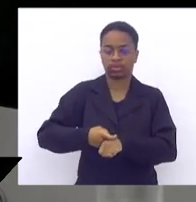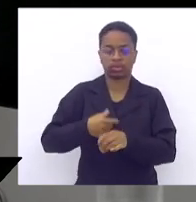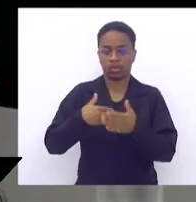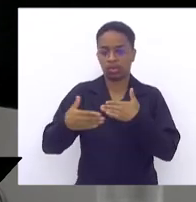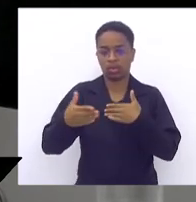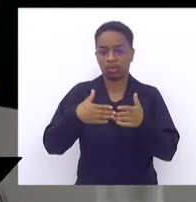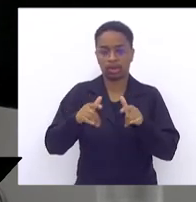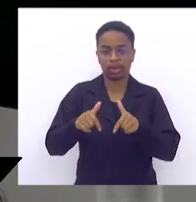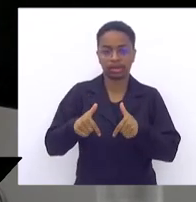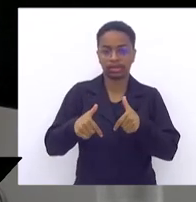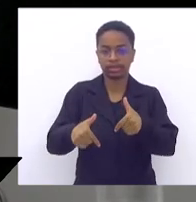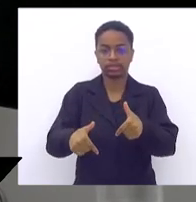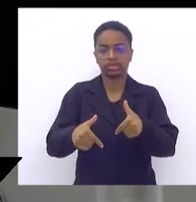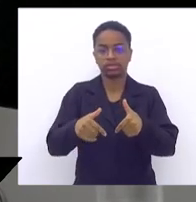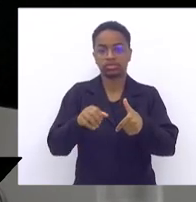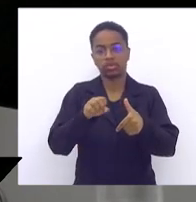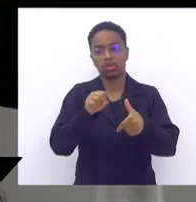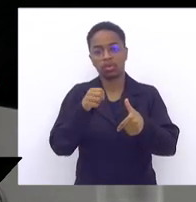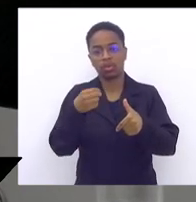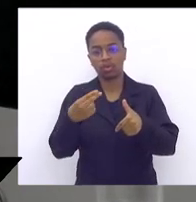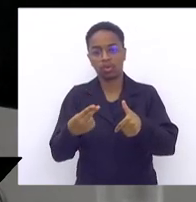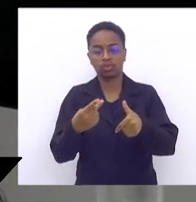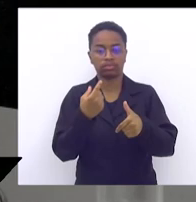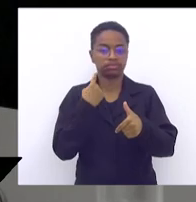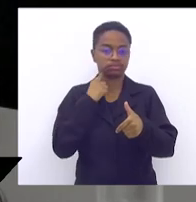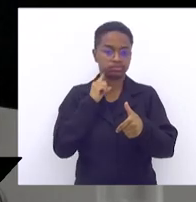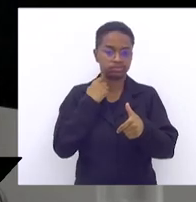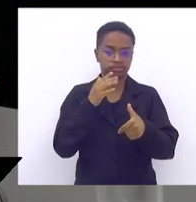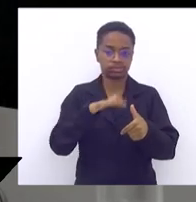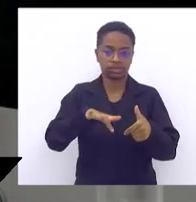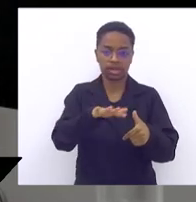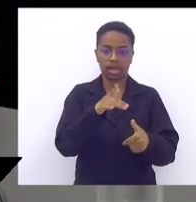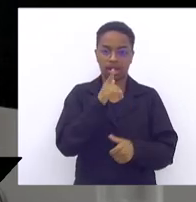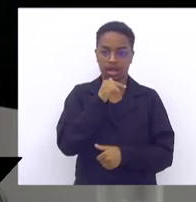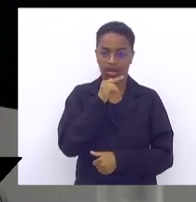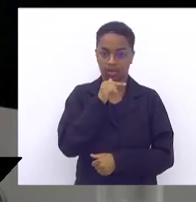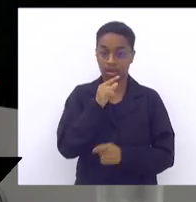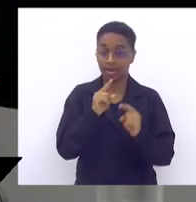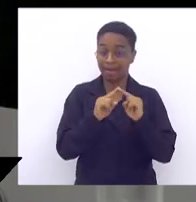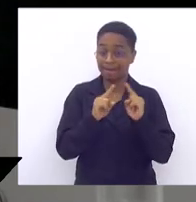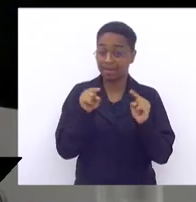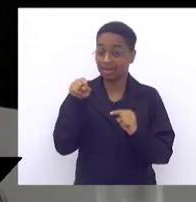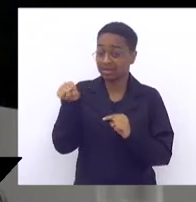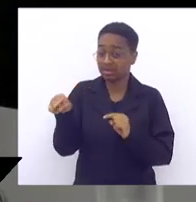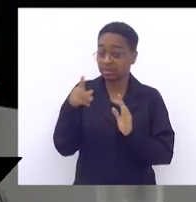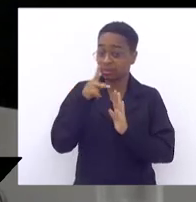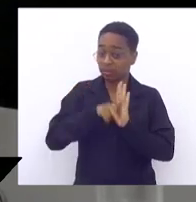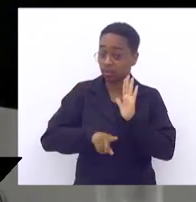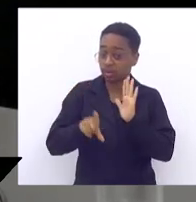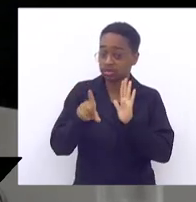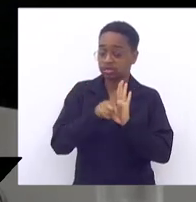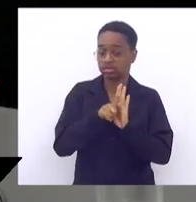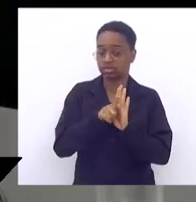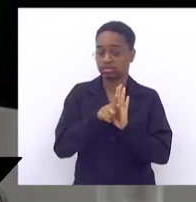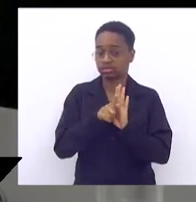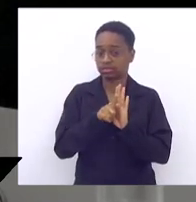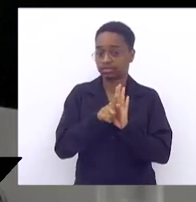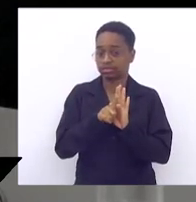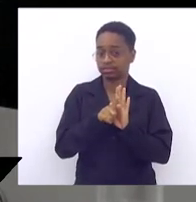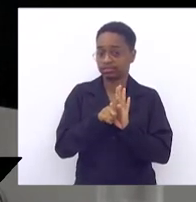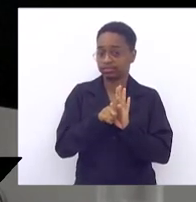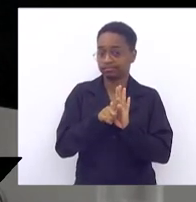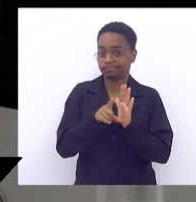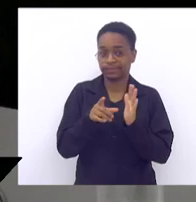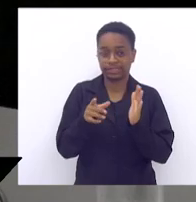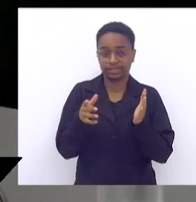de interferência nos nossos recursos hídricos. Mas este projeto de lei, ele de uma vez